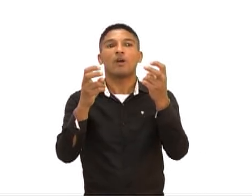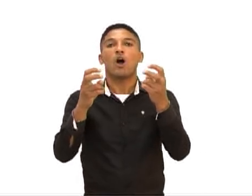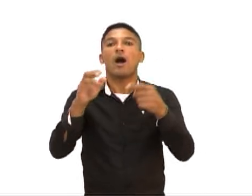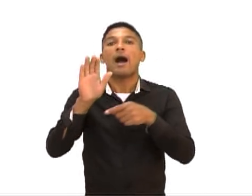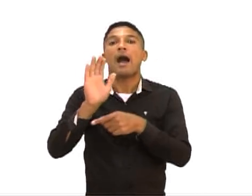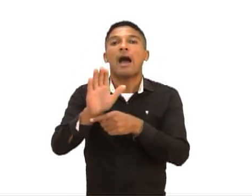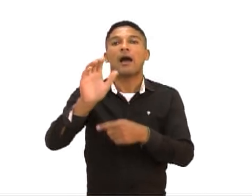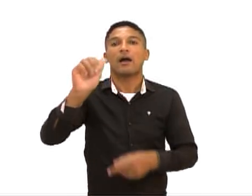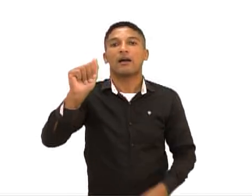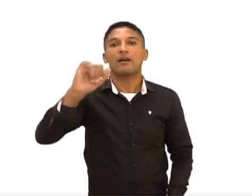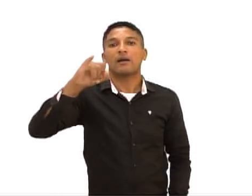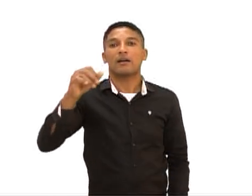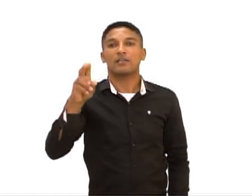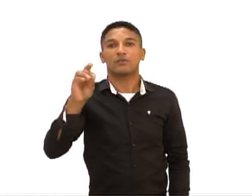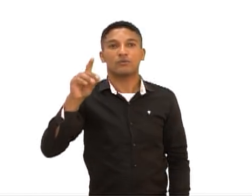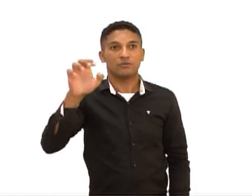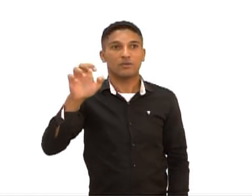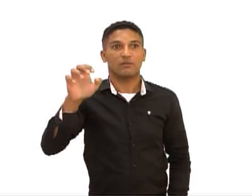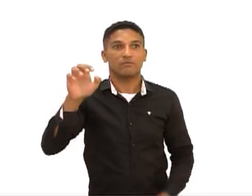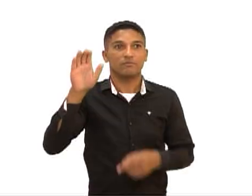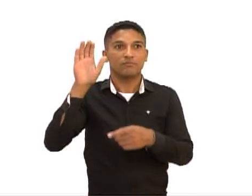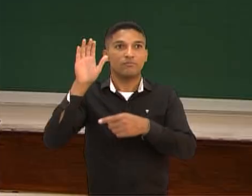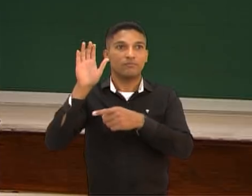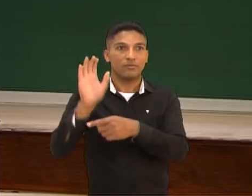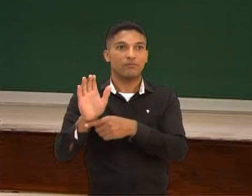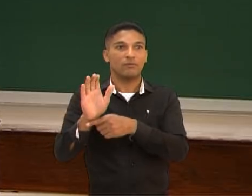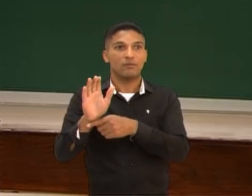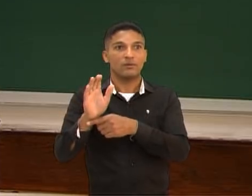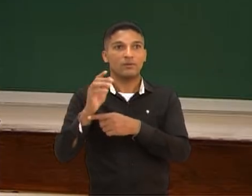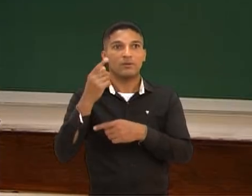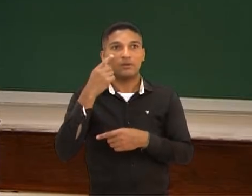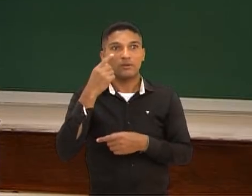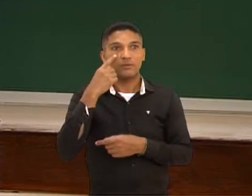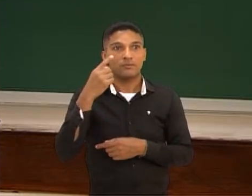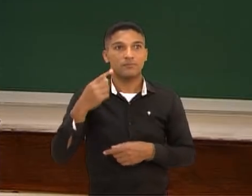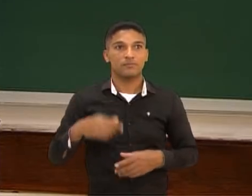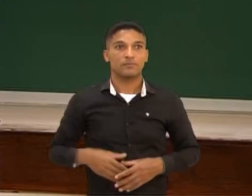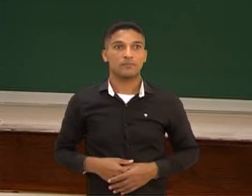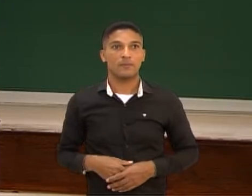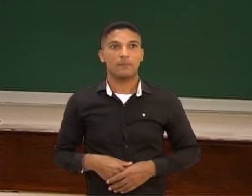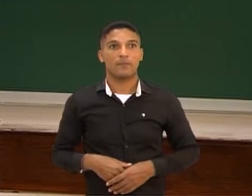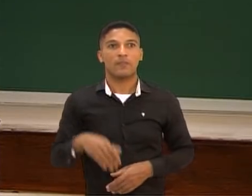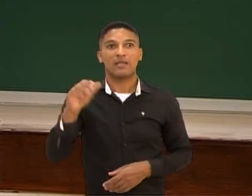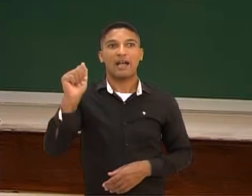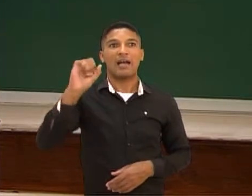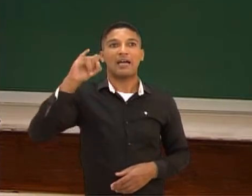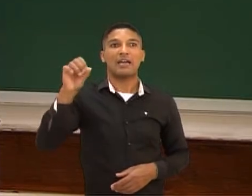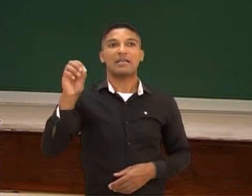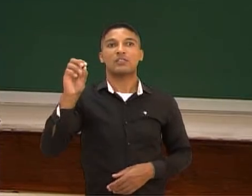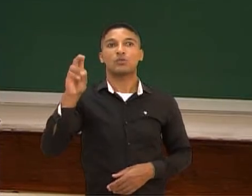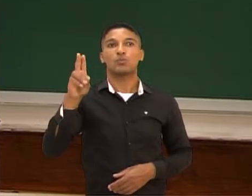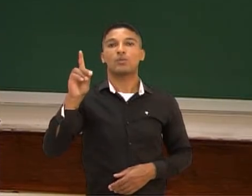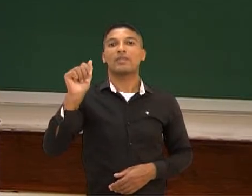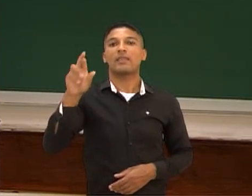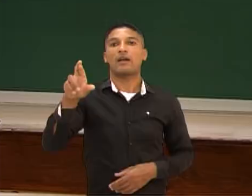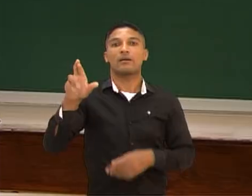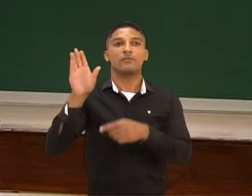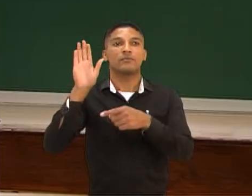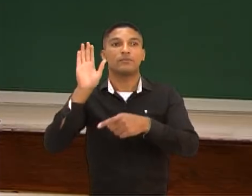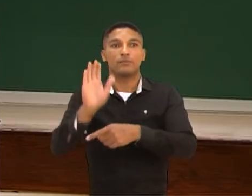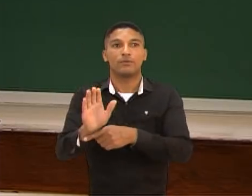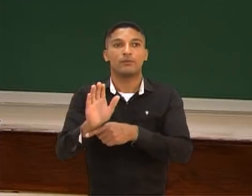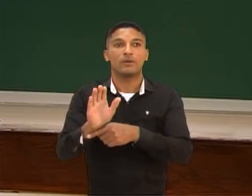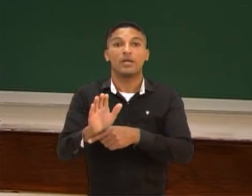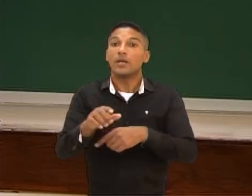Né? Então, ele tem a intenção de sensibilizar as pessoas, né? Nesse caso não chega a ser bem uma ordem, né? Que às vezes